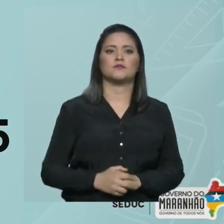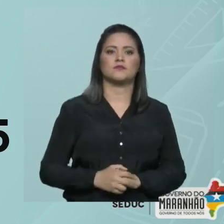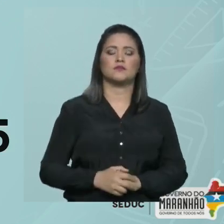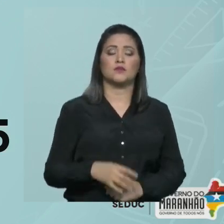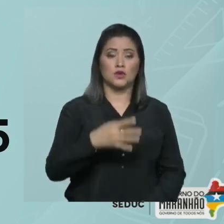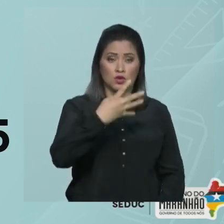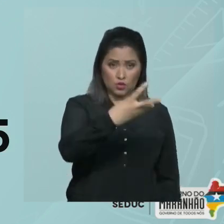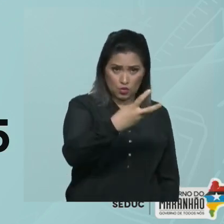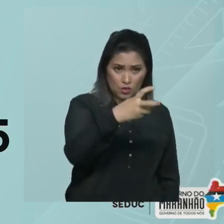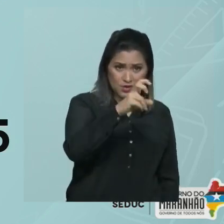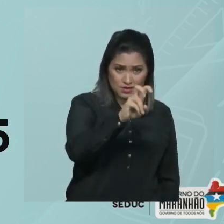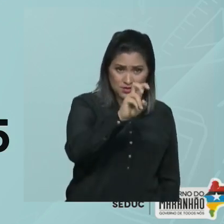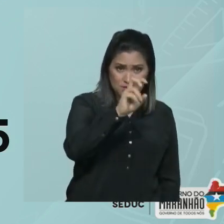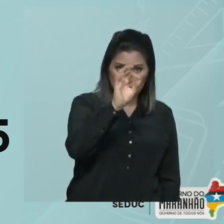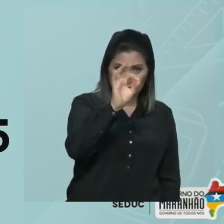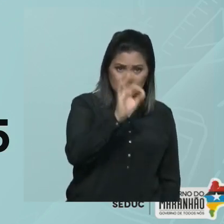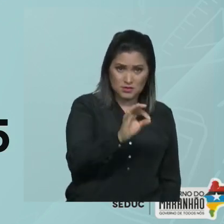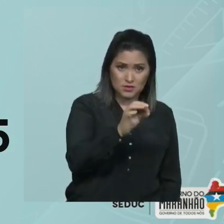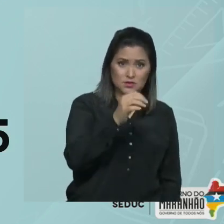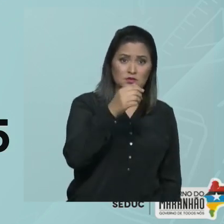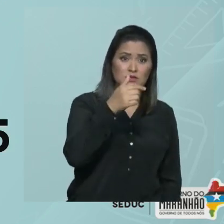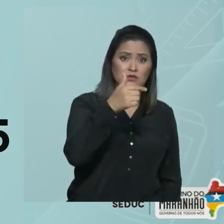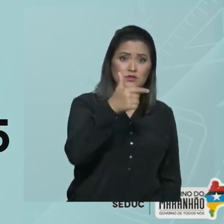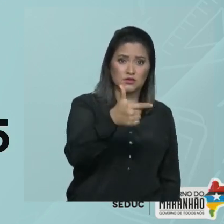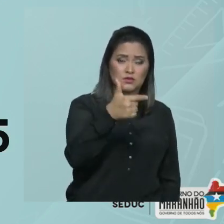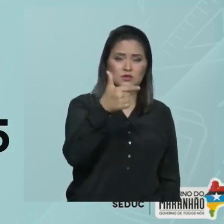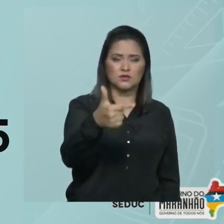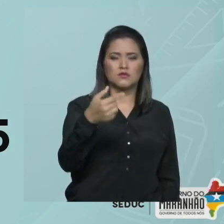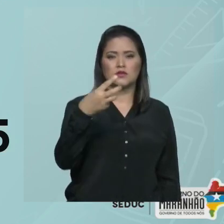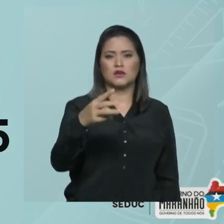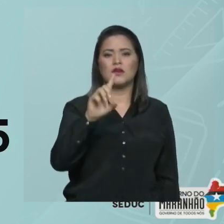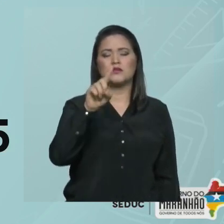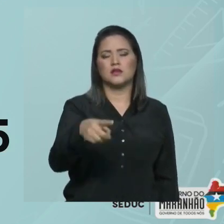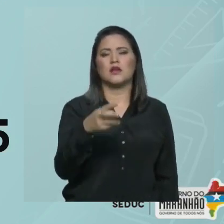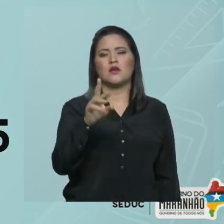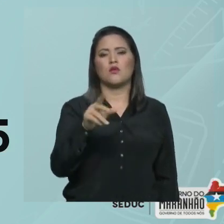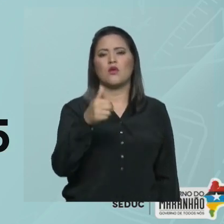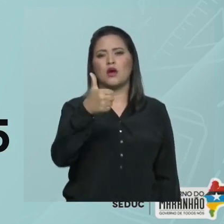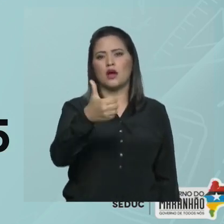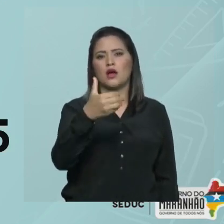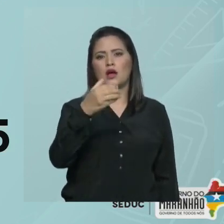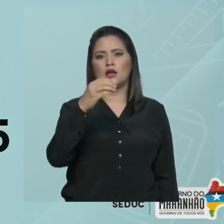45% de 243, ou melhor, 223 é igual